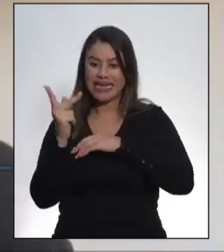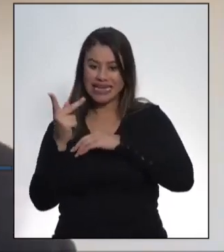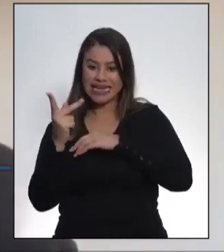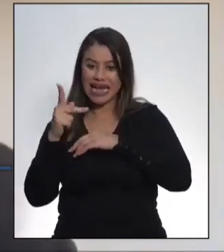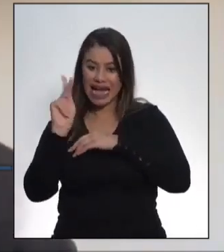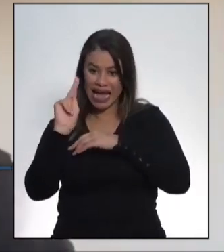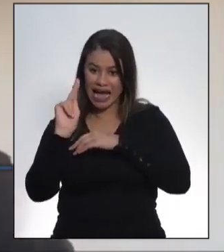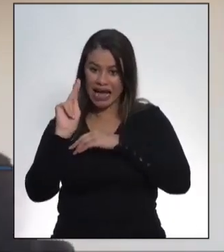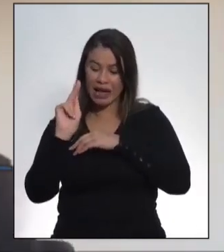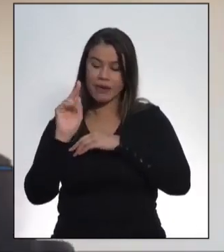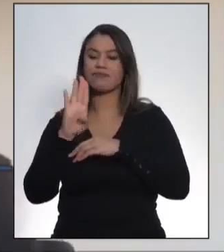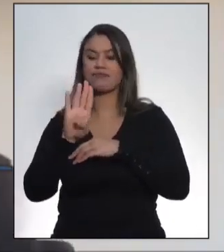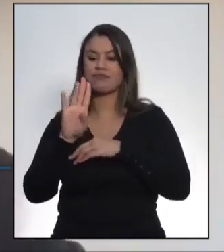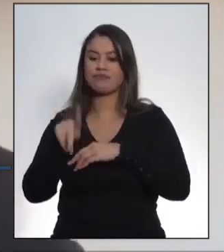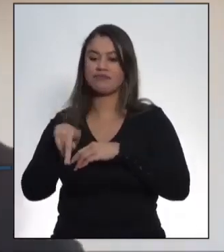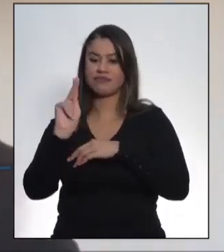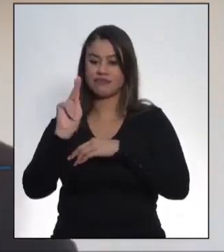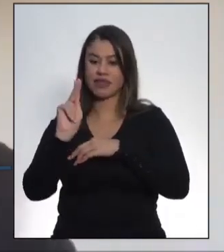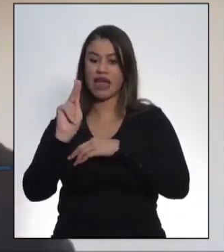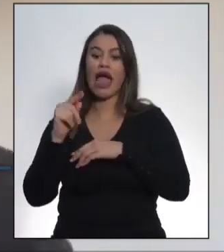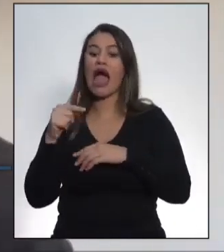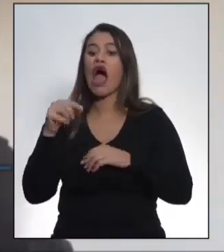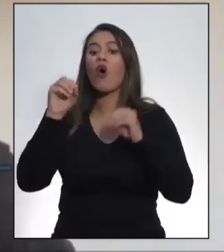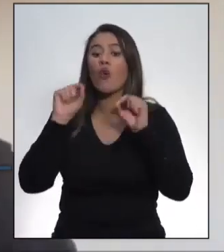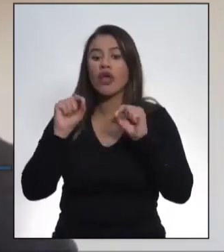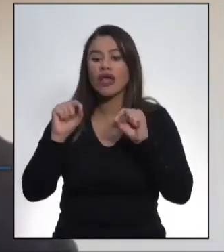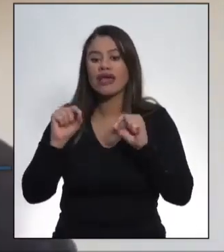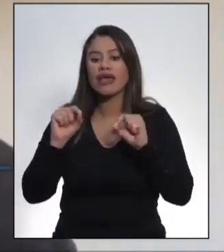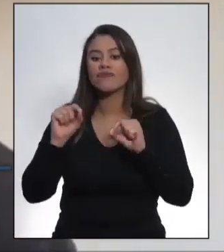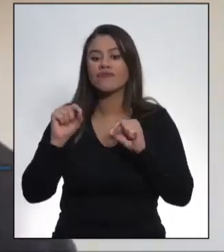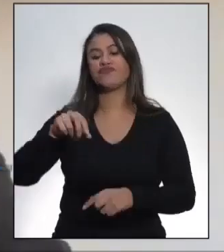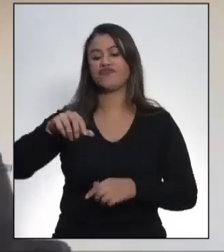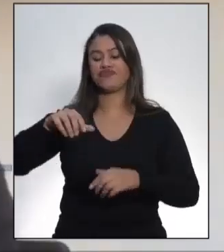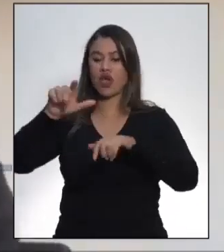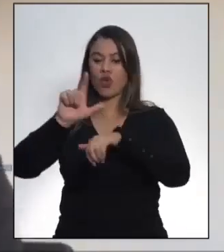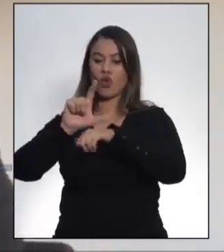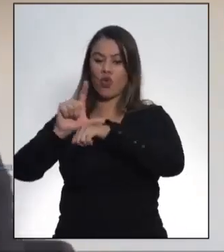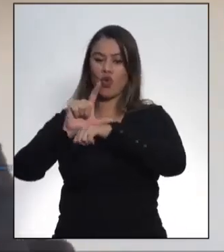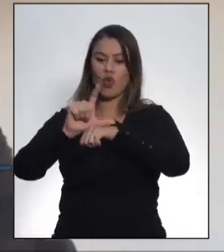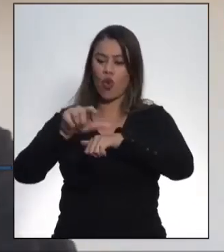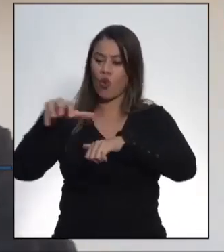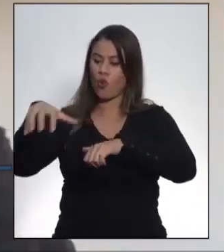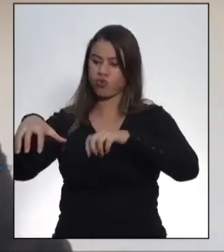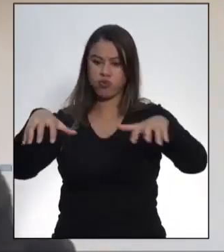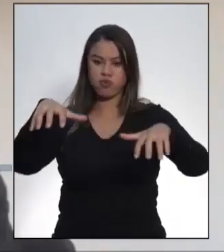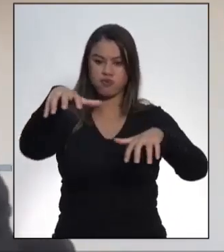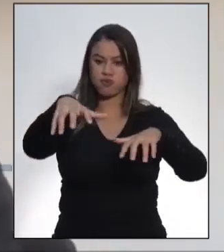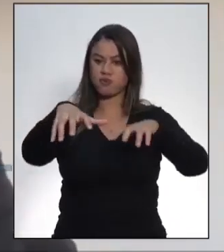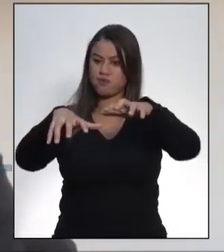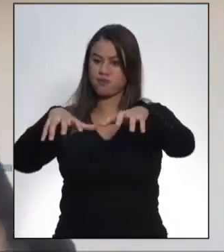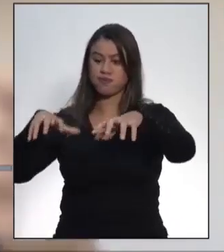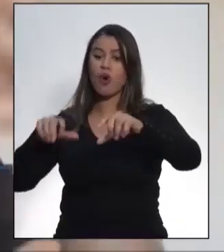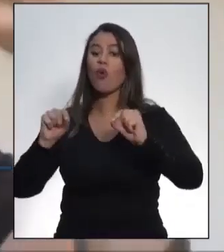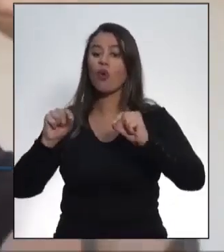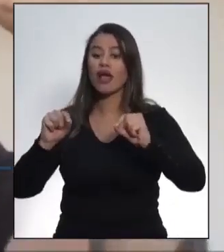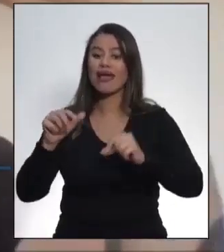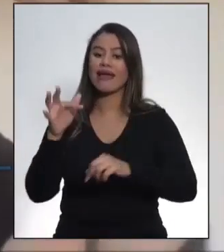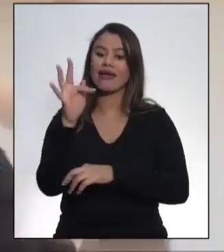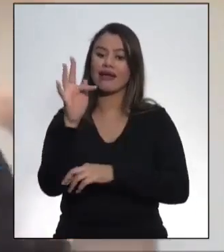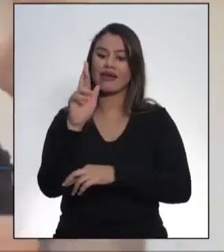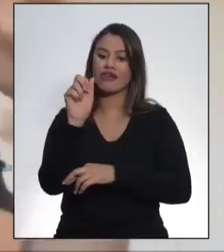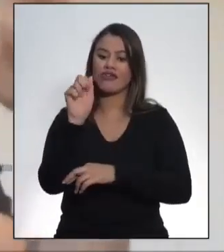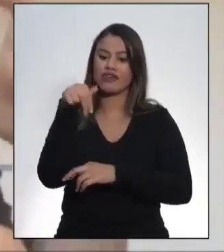do McDonald's. O dono daquela loja é um empreendedor que usou uma quantidade de dinheiro, uma quantidade de capital